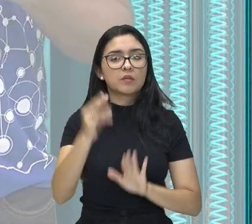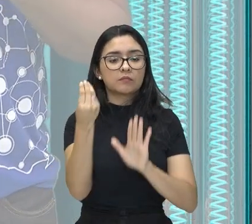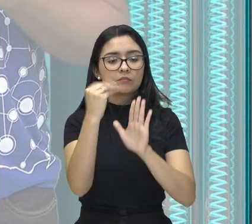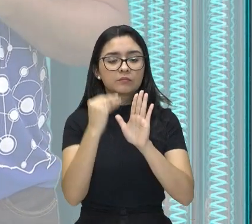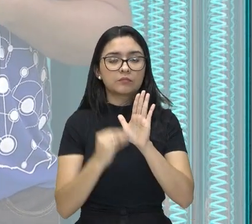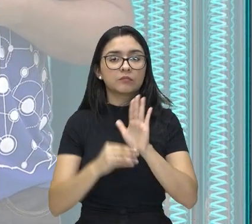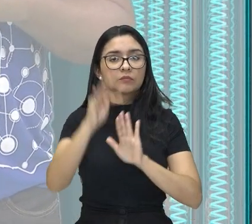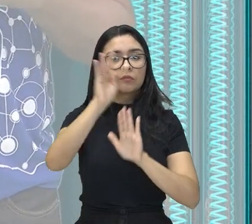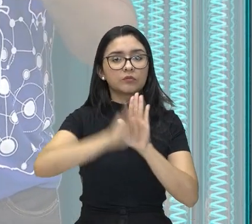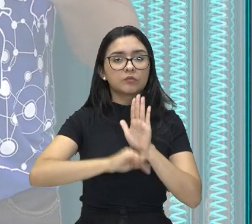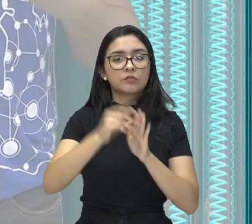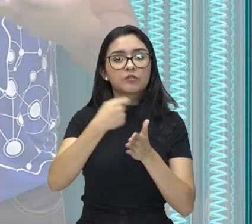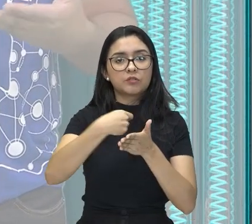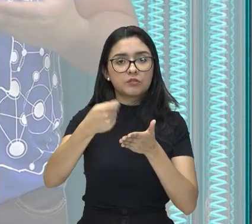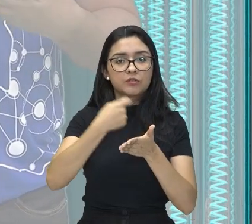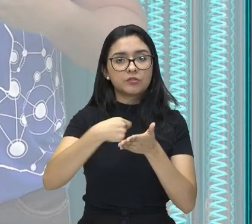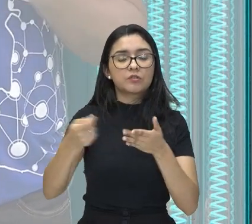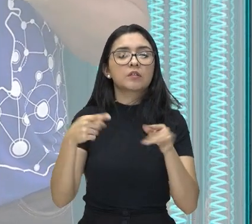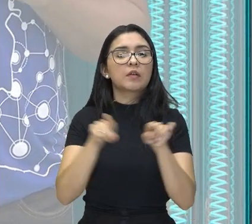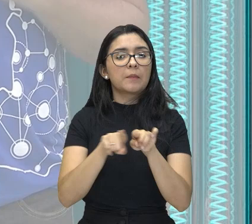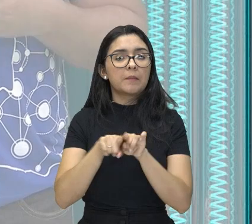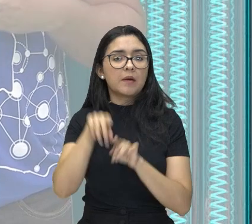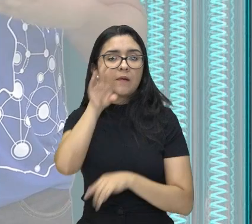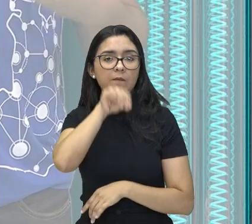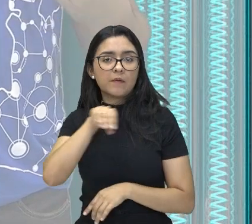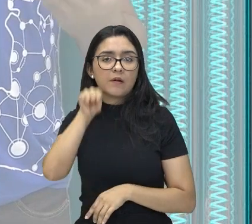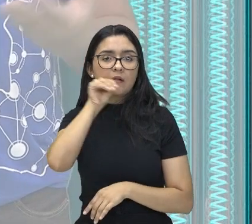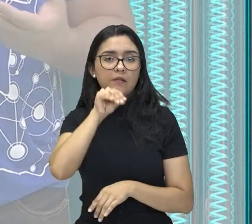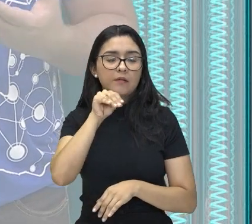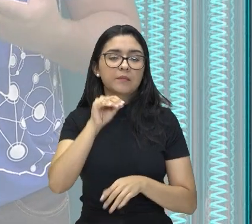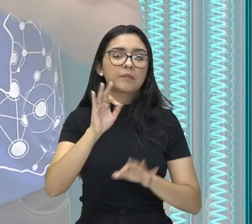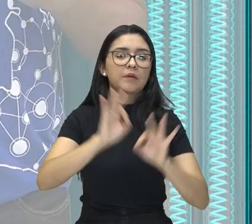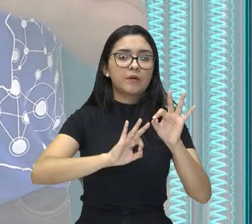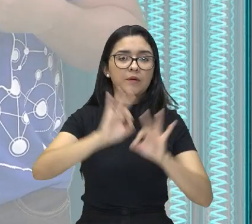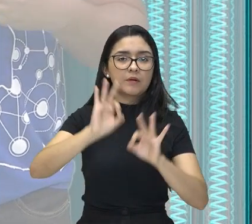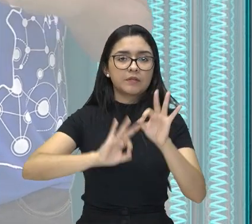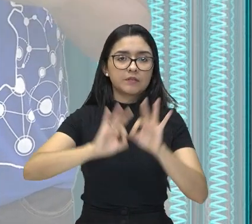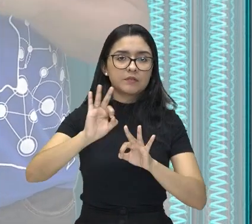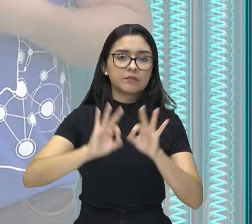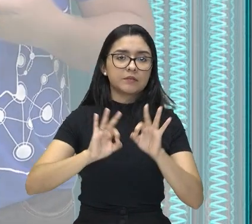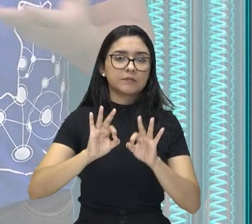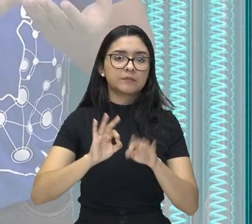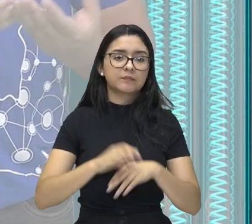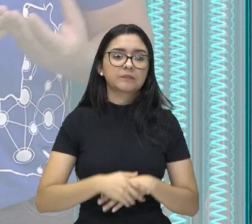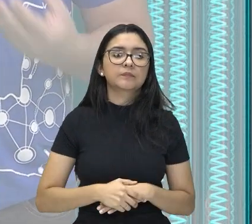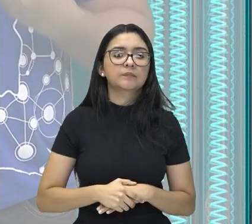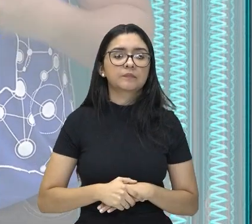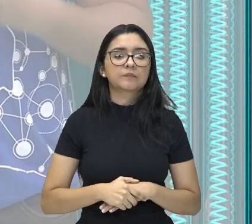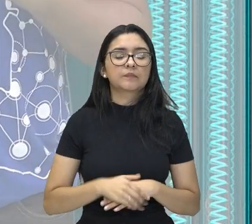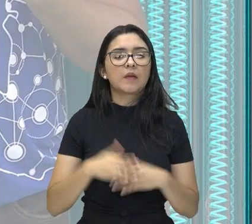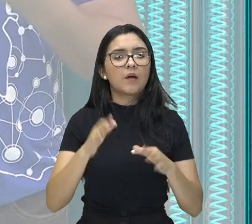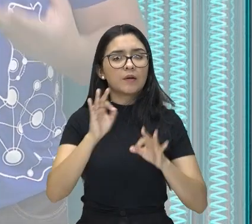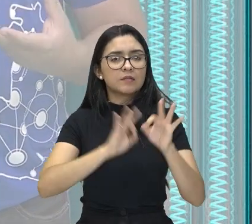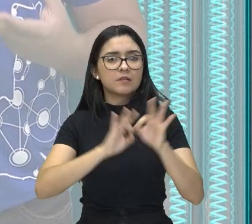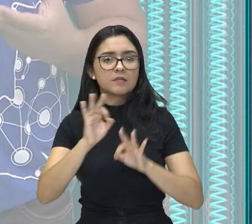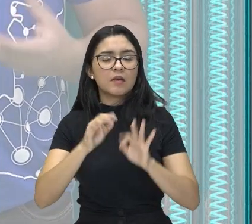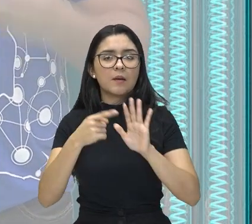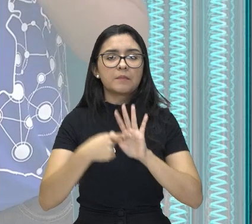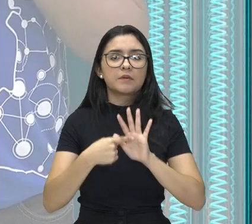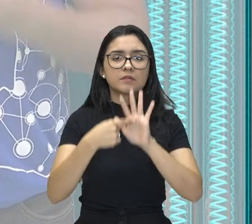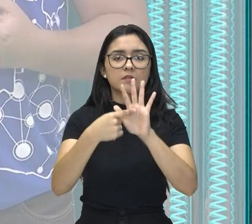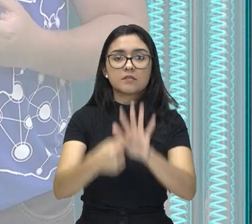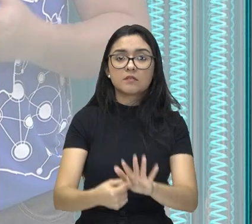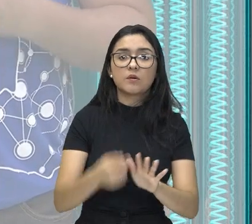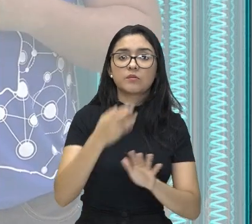no texto, tanto escrito ou falado, certo? Para organizar a articulação desse texto, a apresentação dos